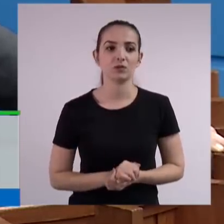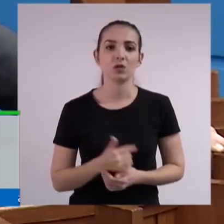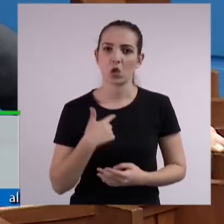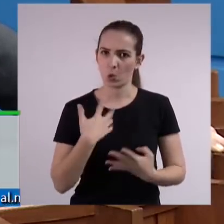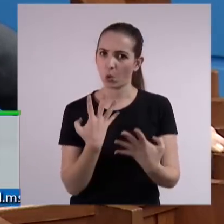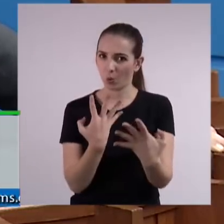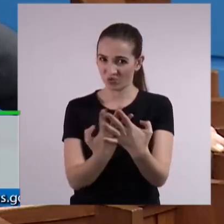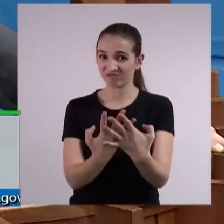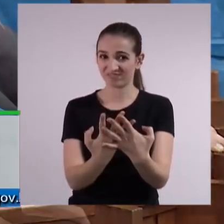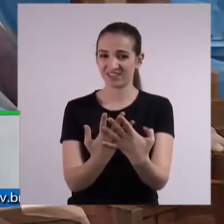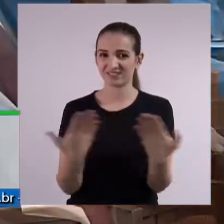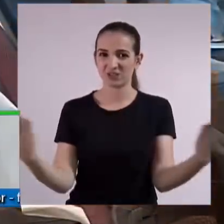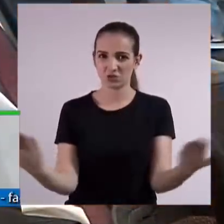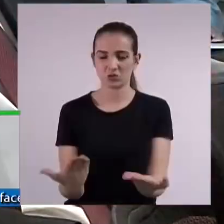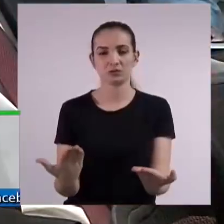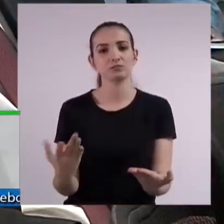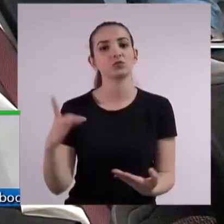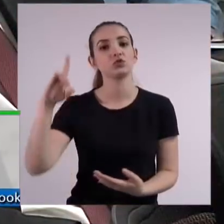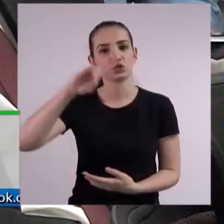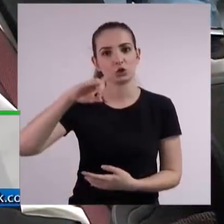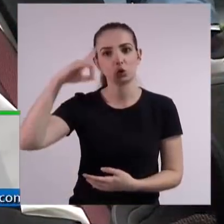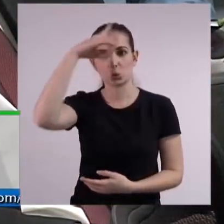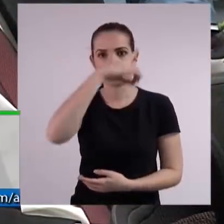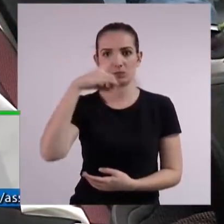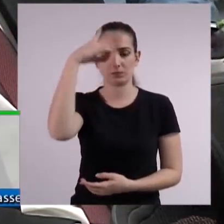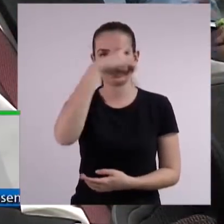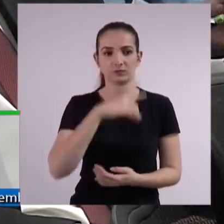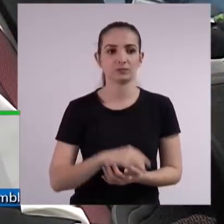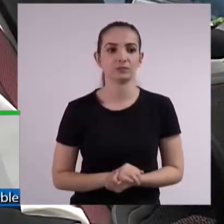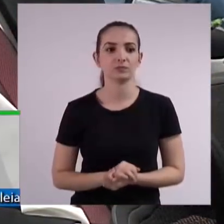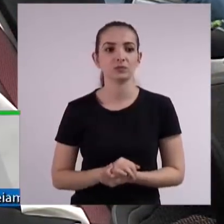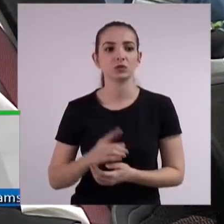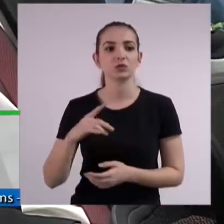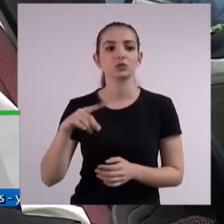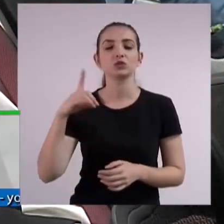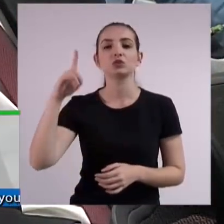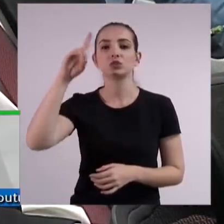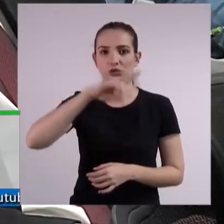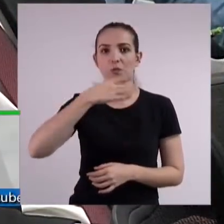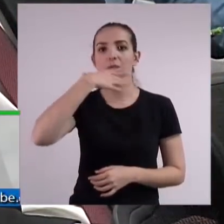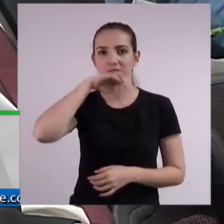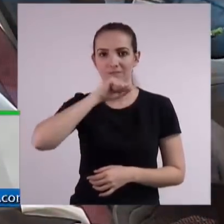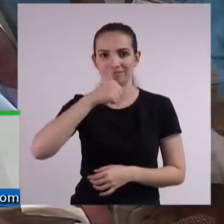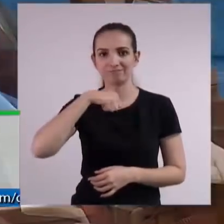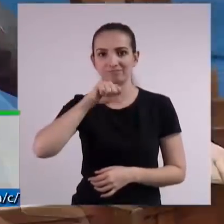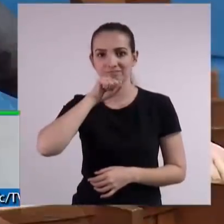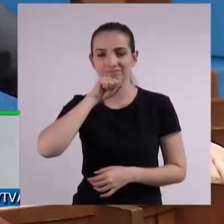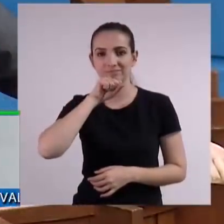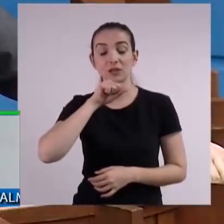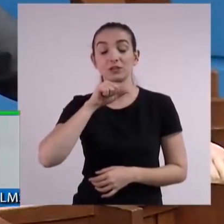Confesso aqui que no domingo, Dia dos Pais,